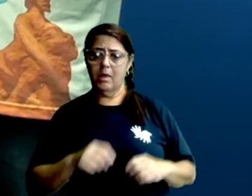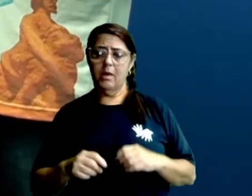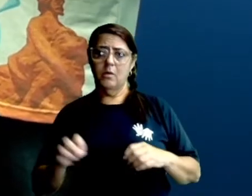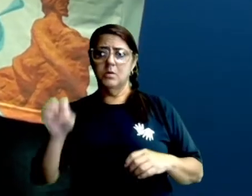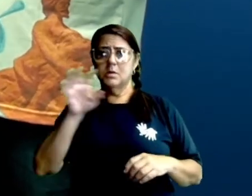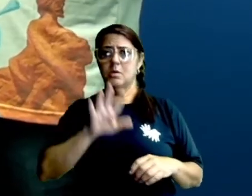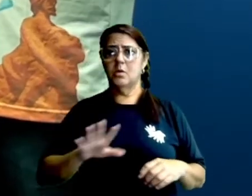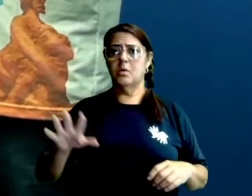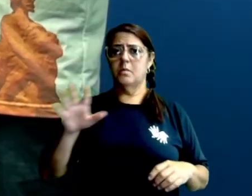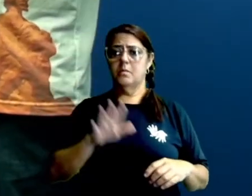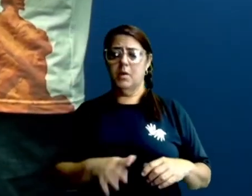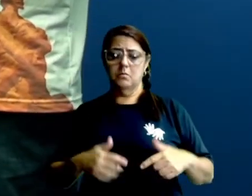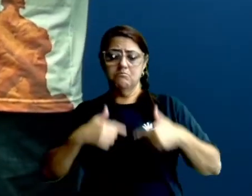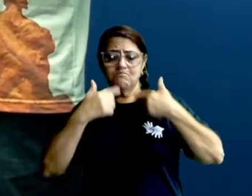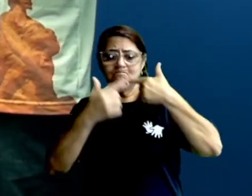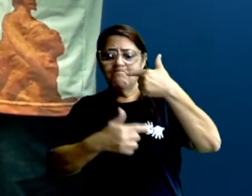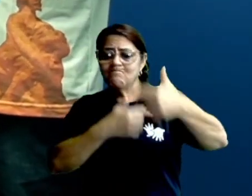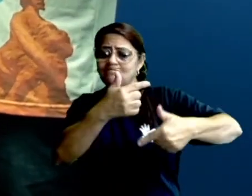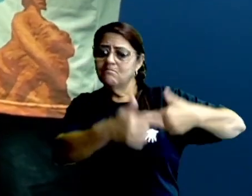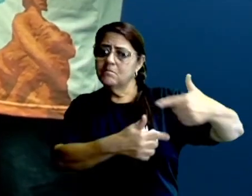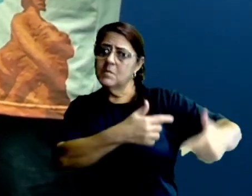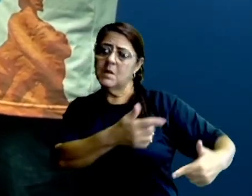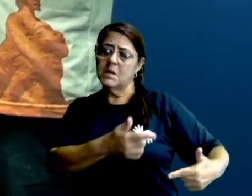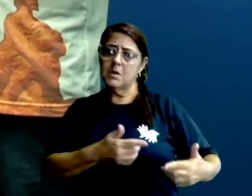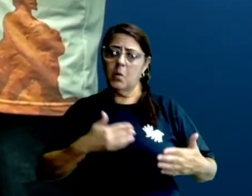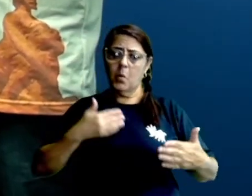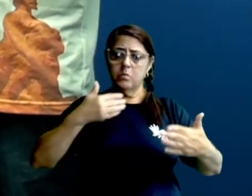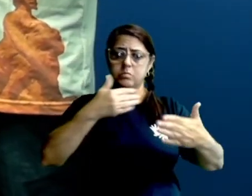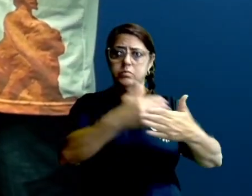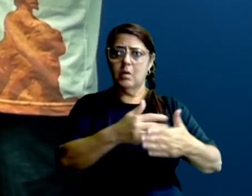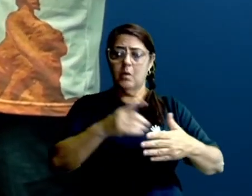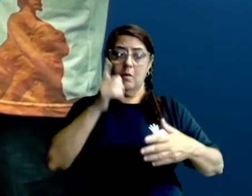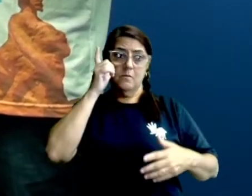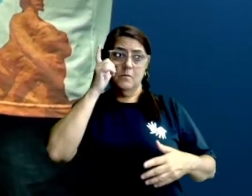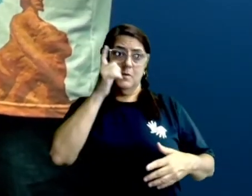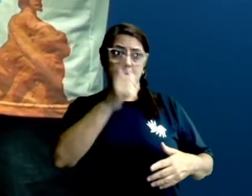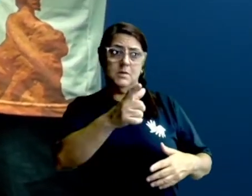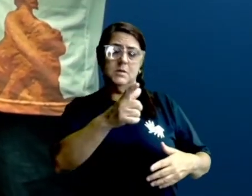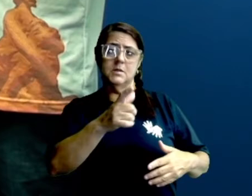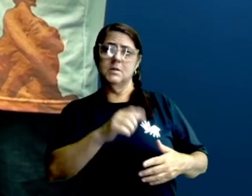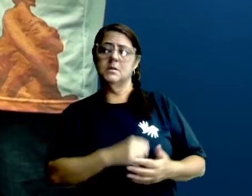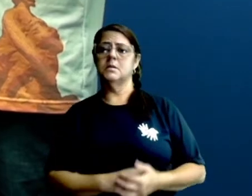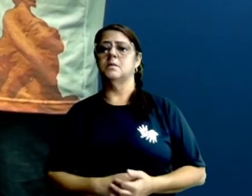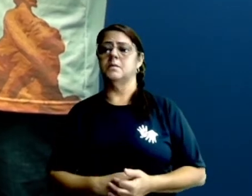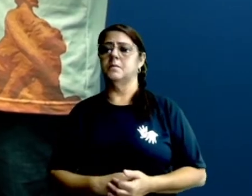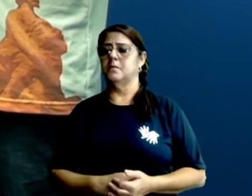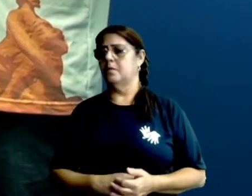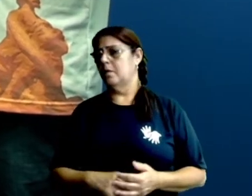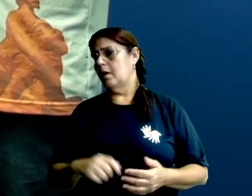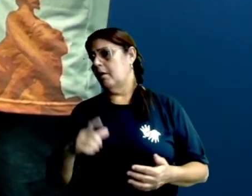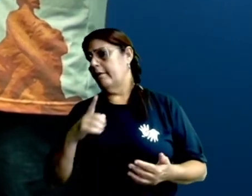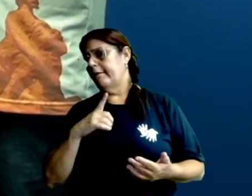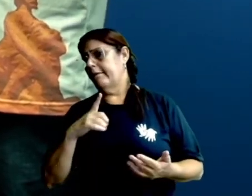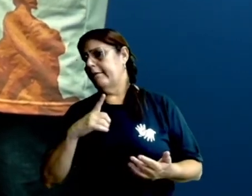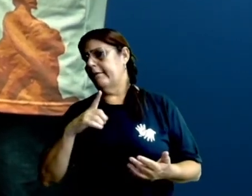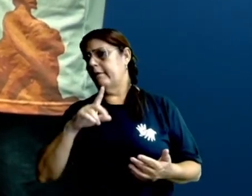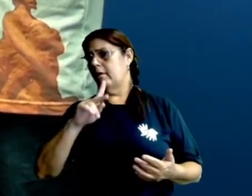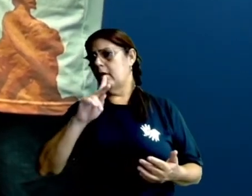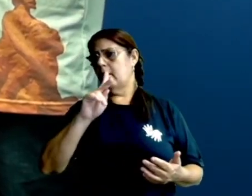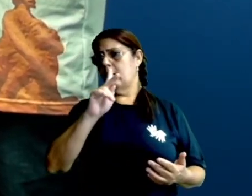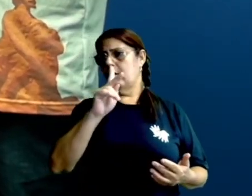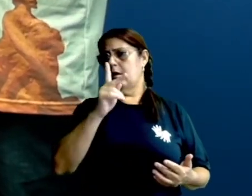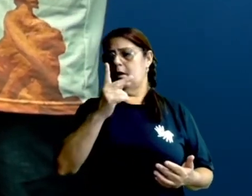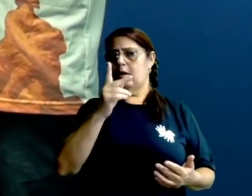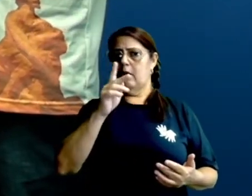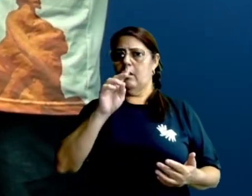frente, eles dominavam essa cartografia, então eles tinham uma visão etnocêntrica, né, onde eles se colocavam no